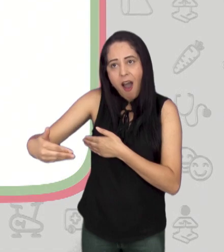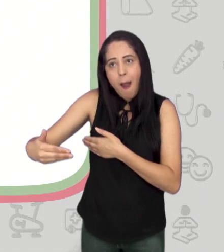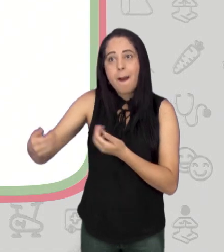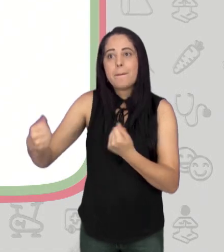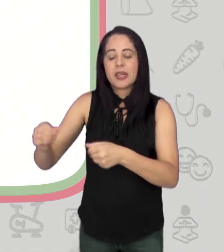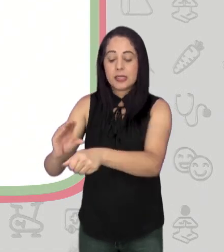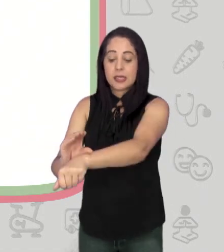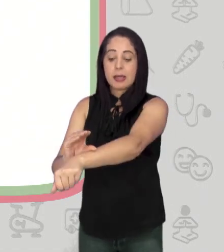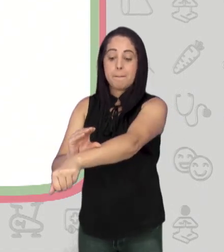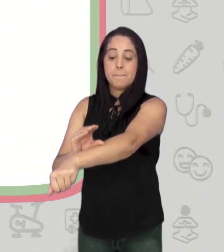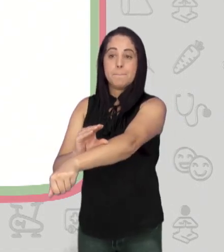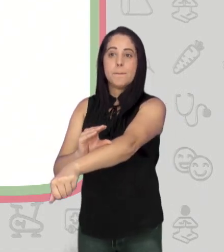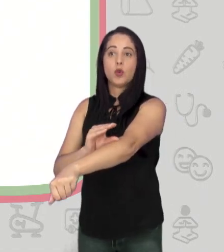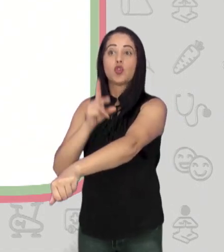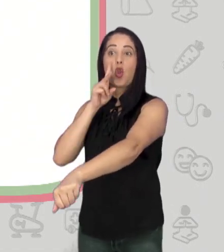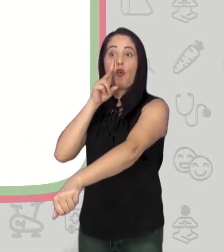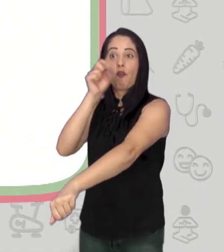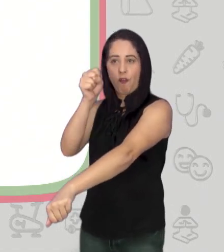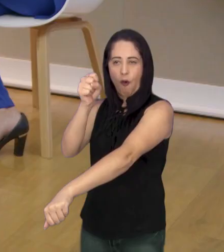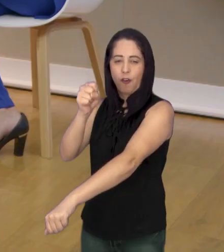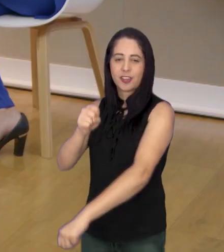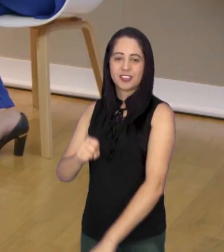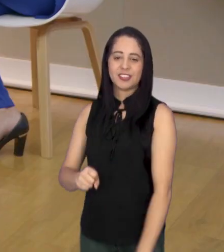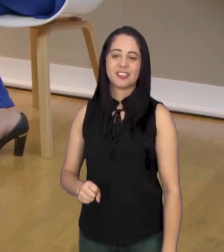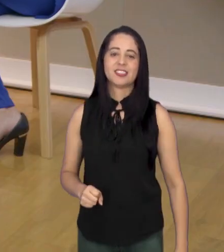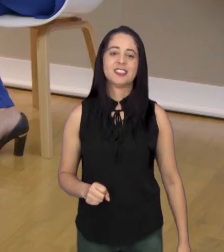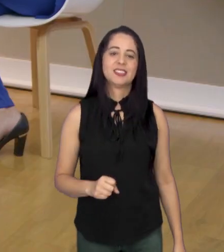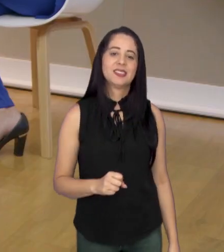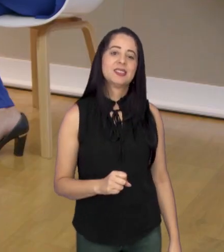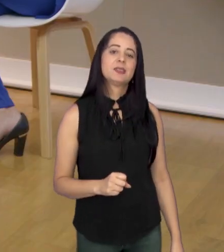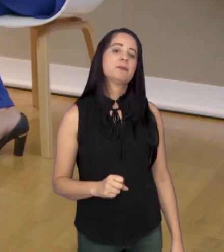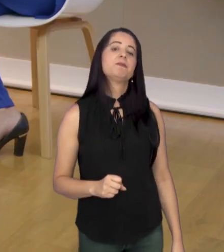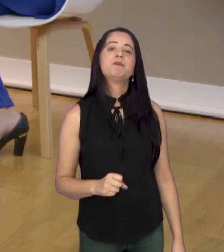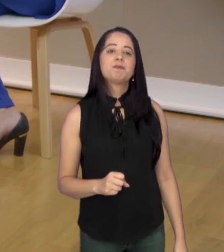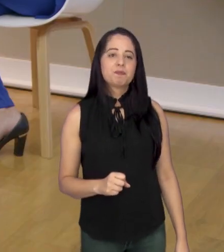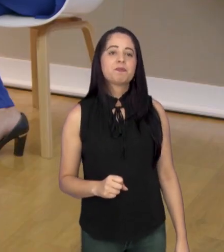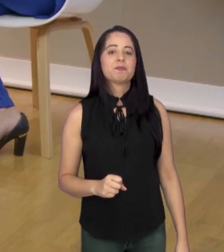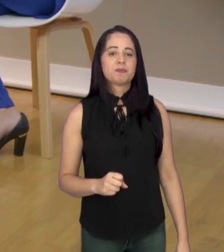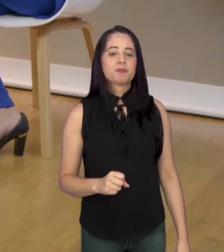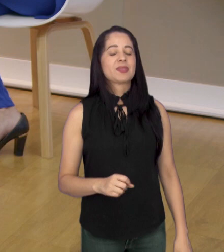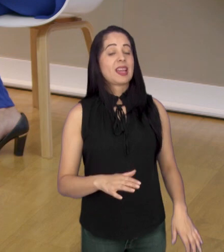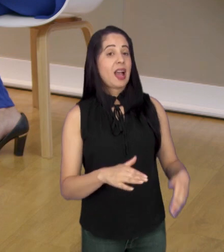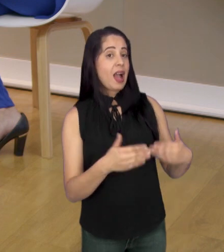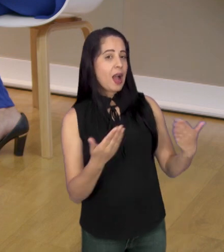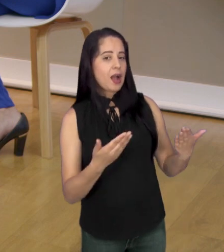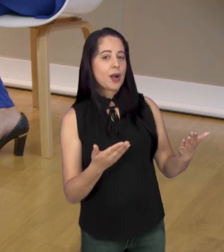construir músculos e tem que fazer atividade física. Ótimo, Gabi, muito obrigada. Agora,